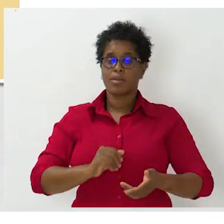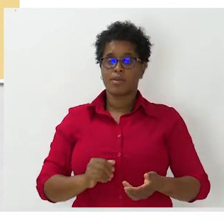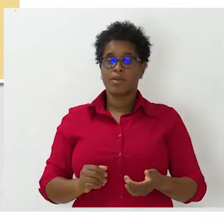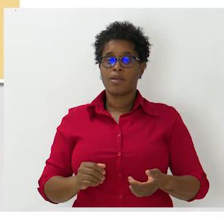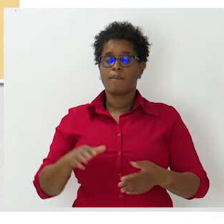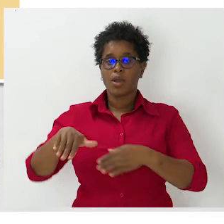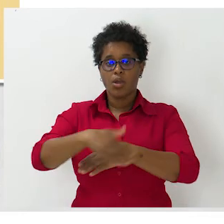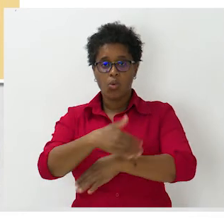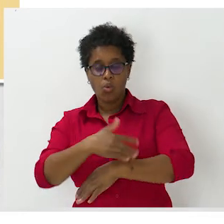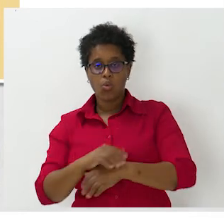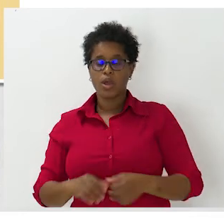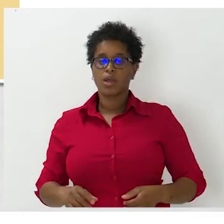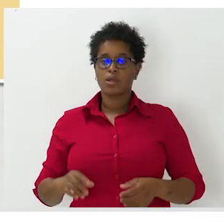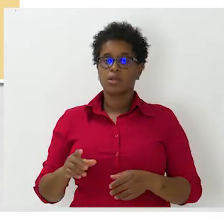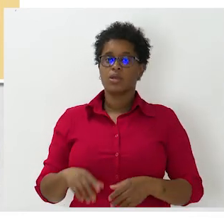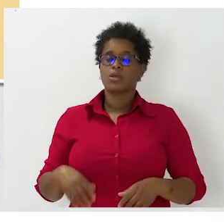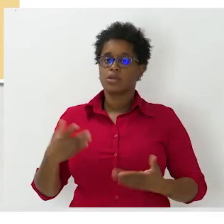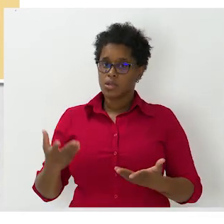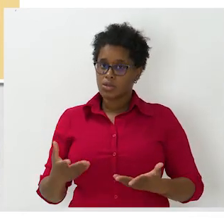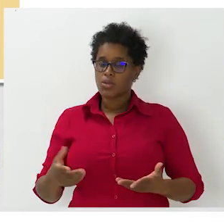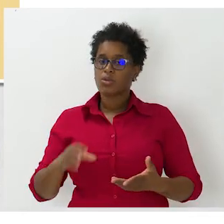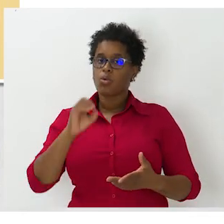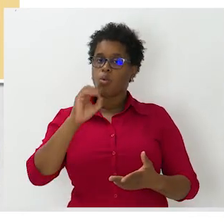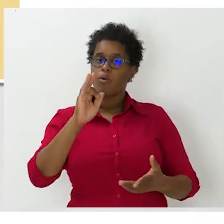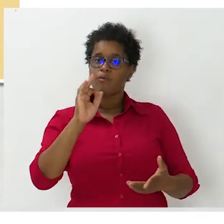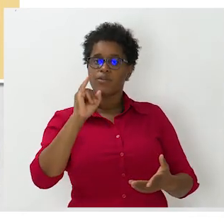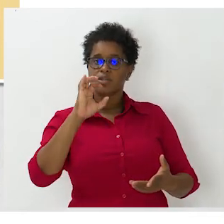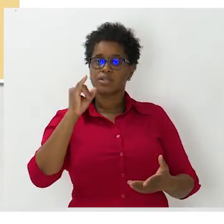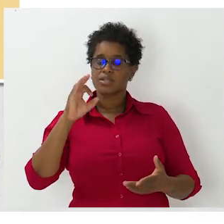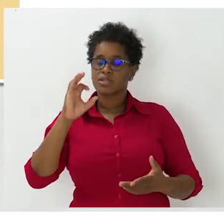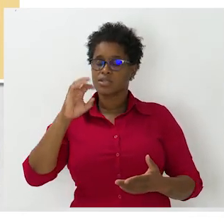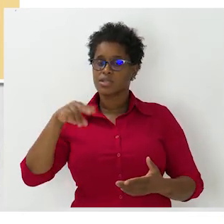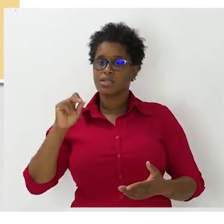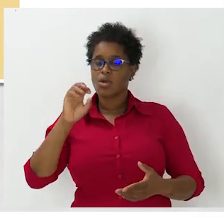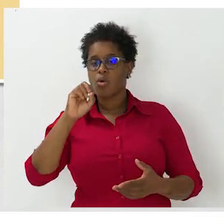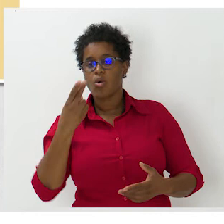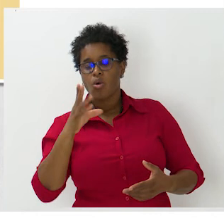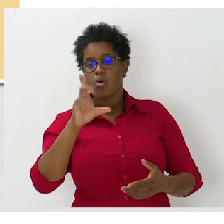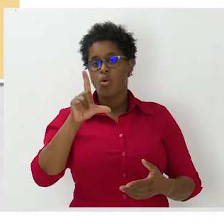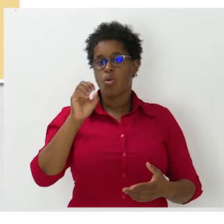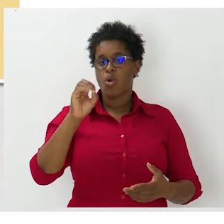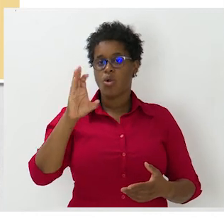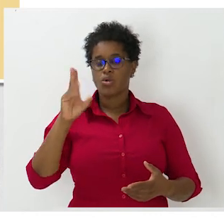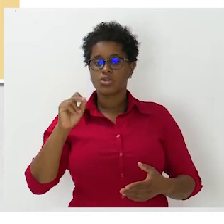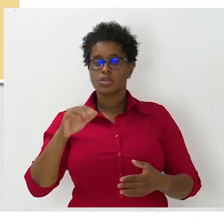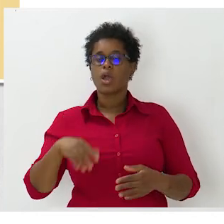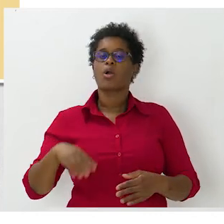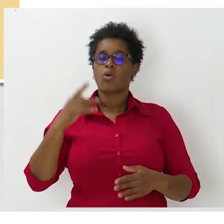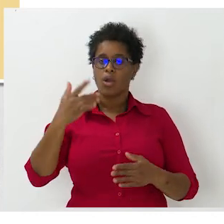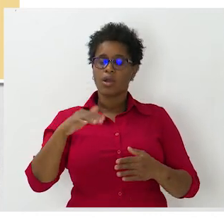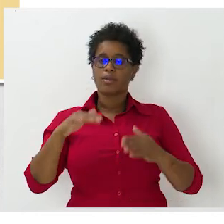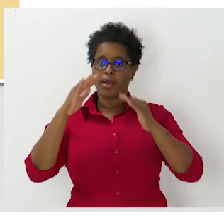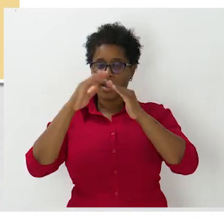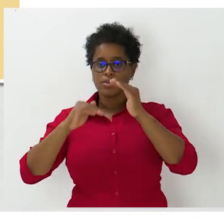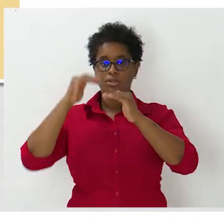para a rua e servia de oficina ou loja. O primeiro andar era